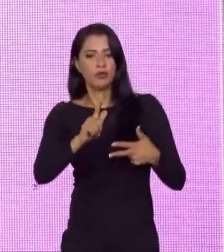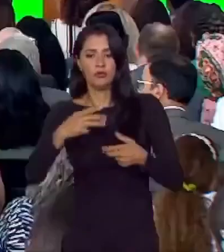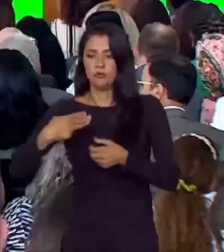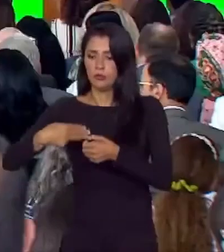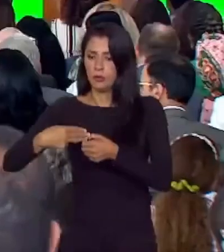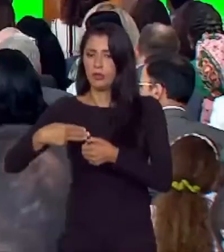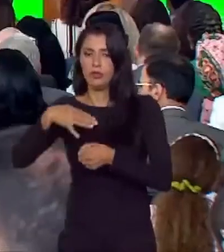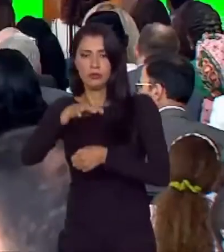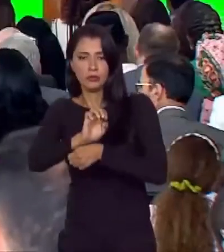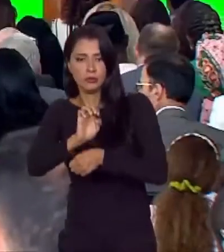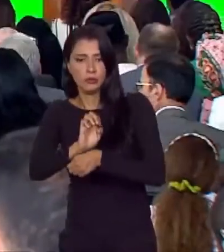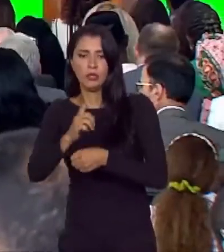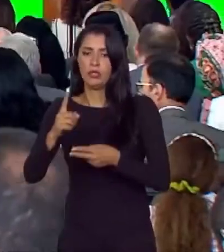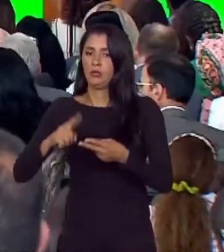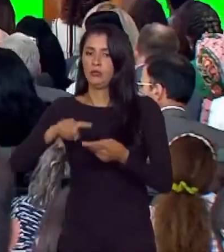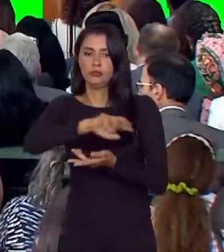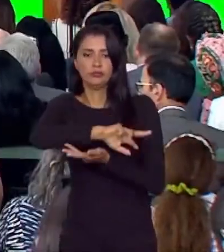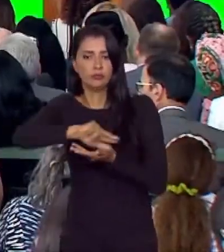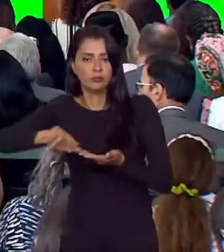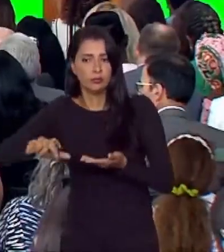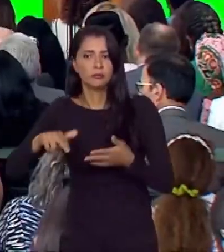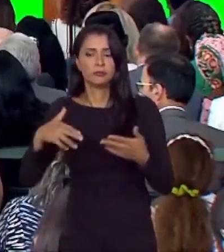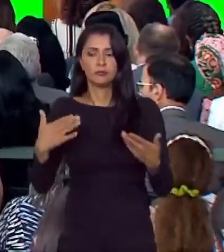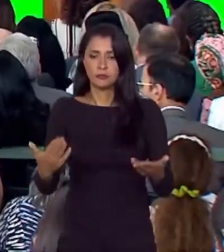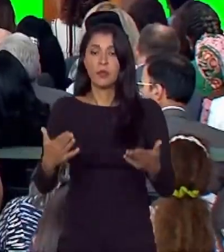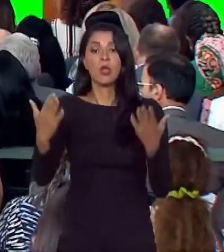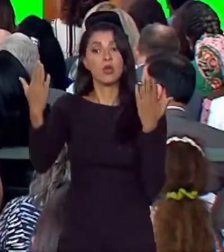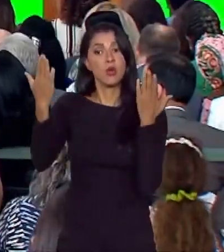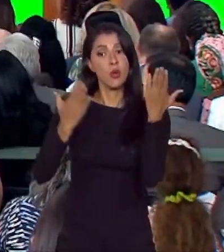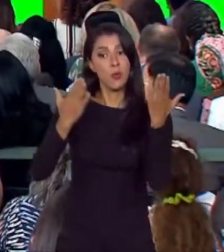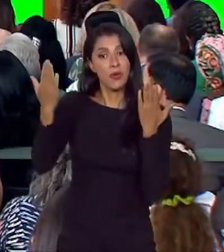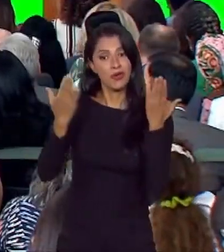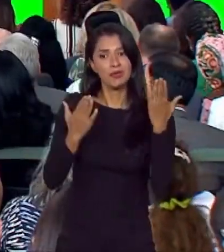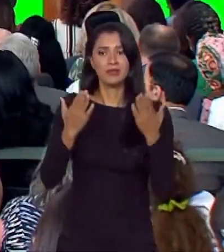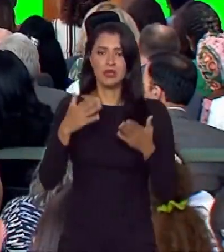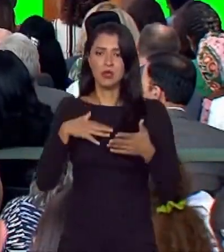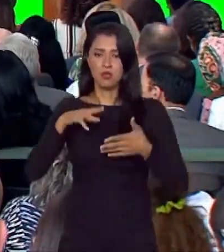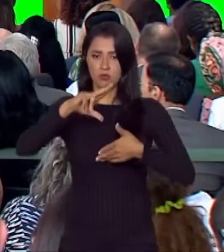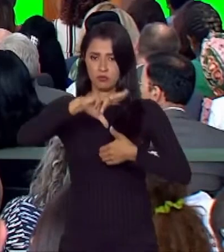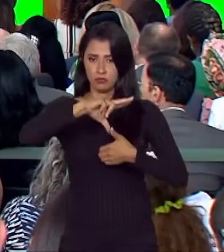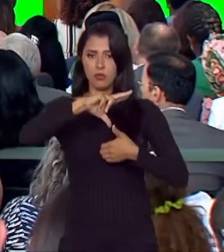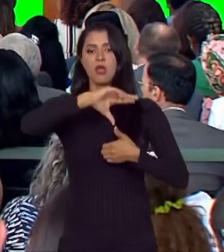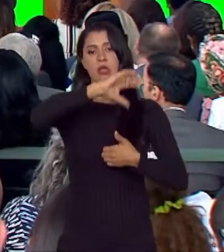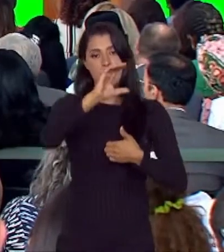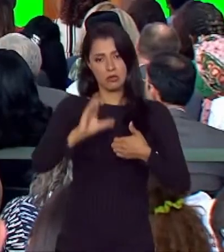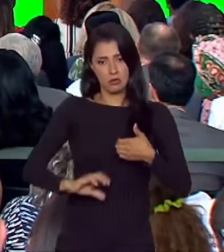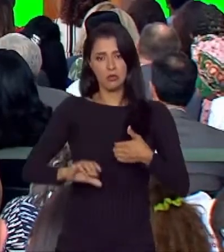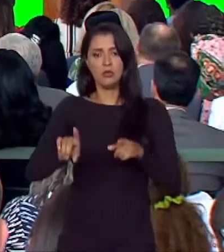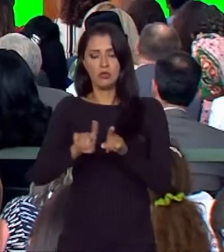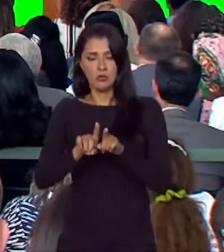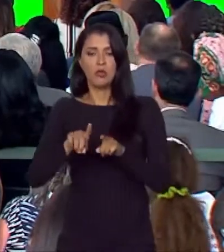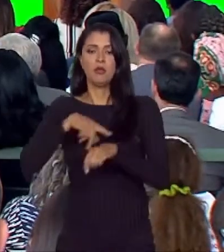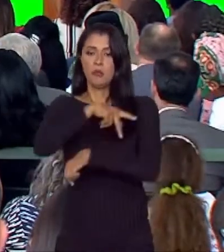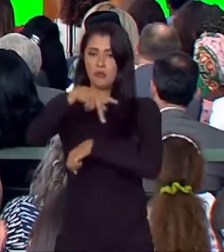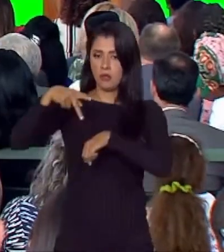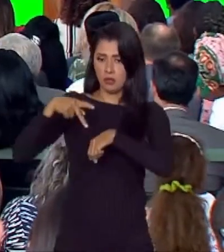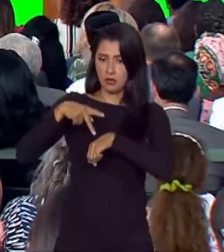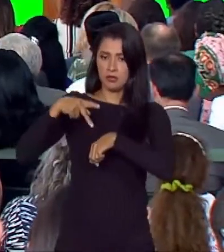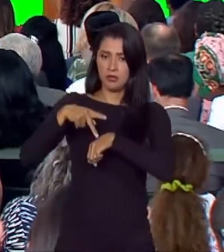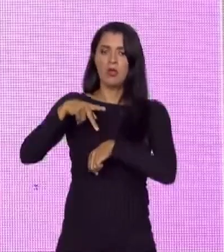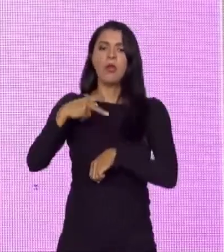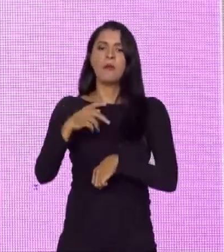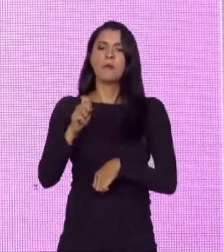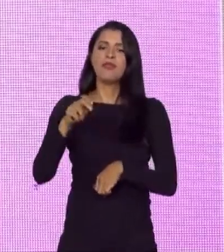municipais, estaduais, enfim, em comparação a toda a região da América Latina, Caribe e países da Península